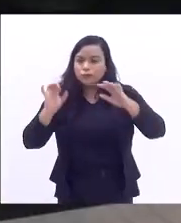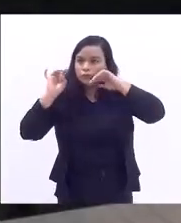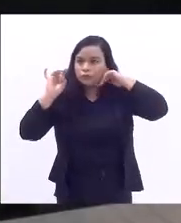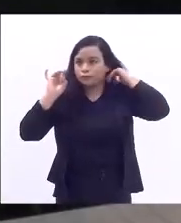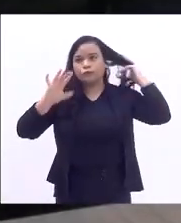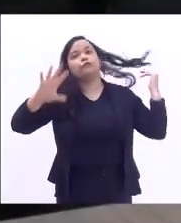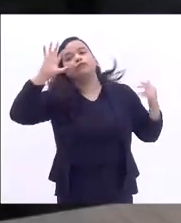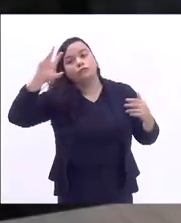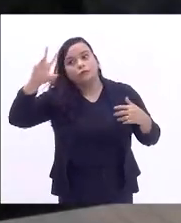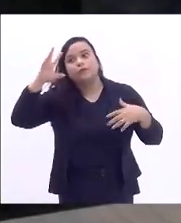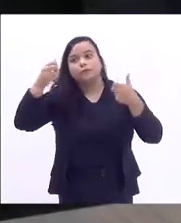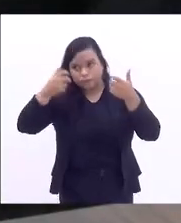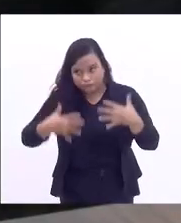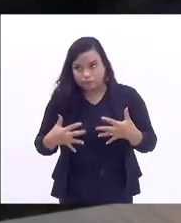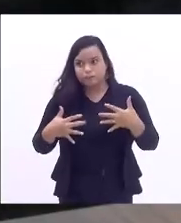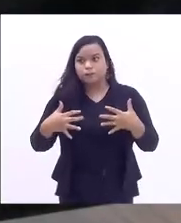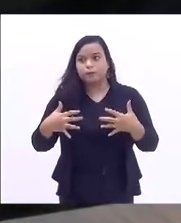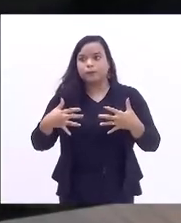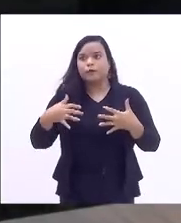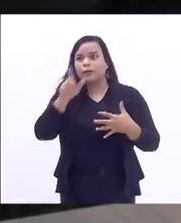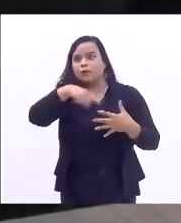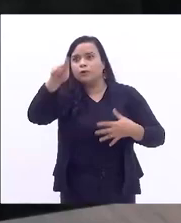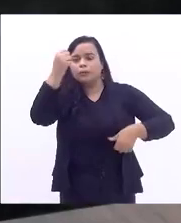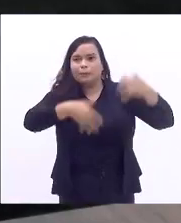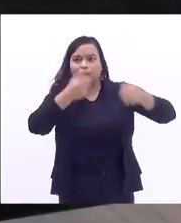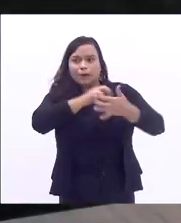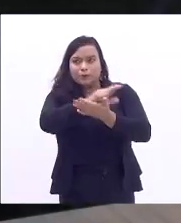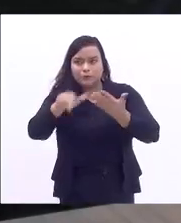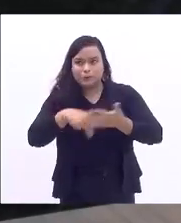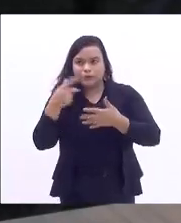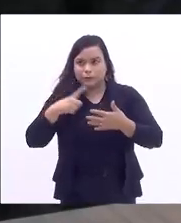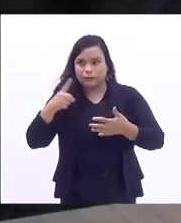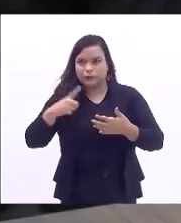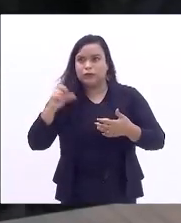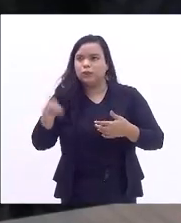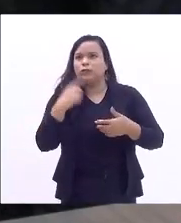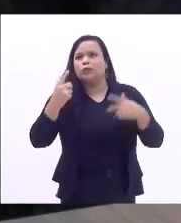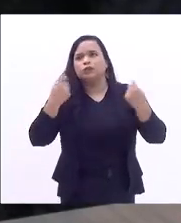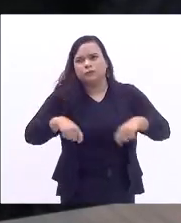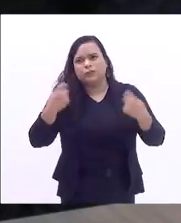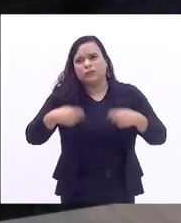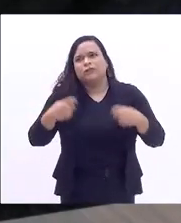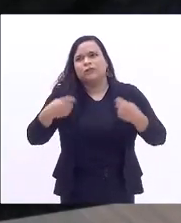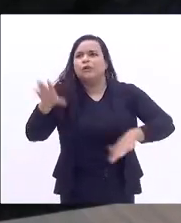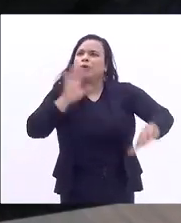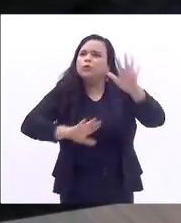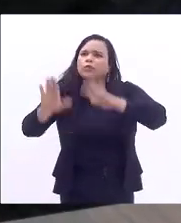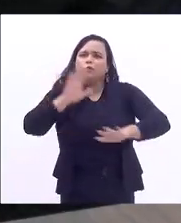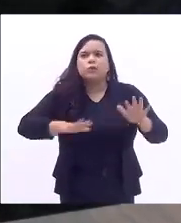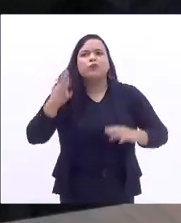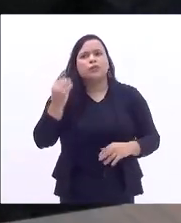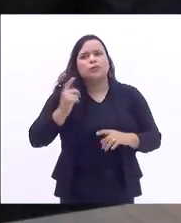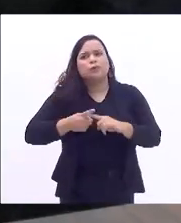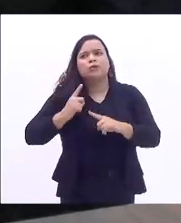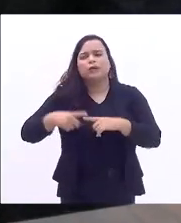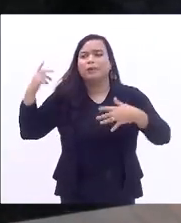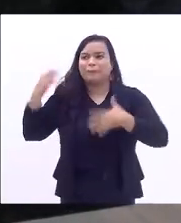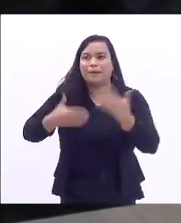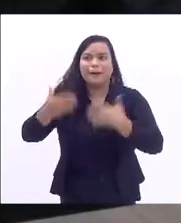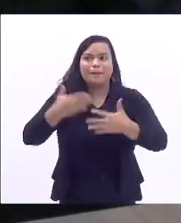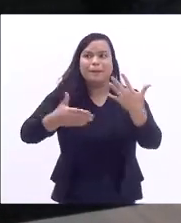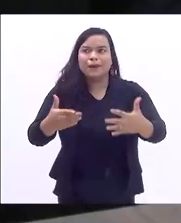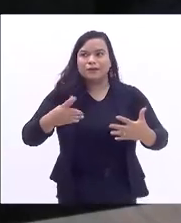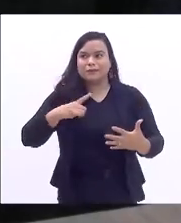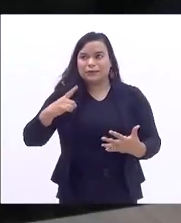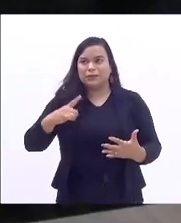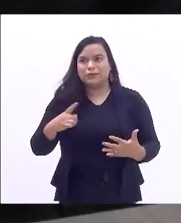só uma reflexão mesmo baseado no que foi dito aqui o que nós devemos ter bastante cuidado que nós estamos avançando demais